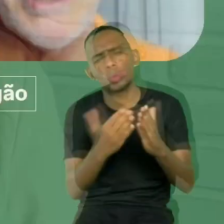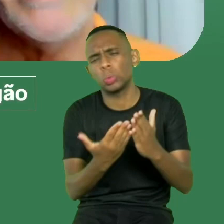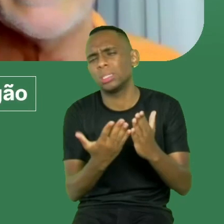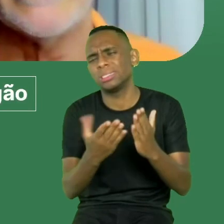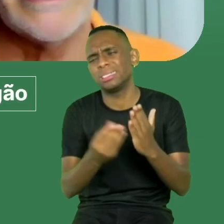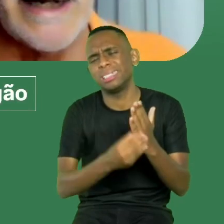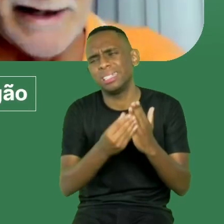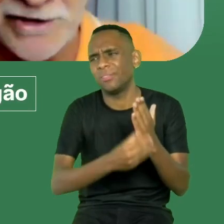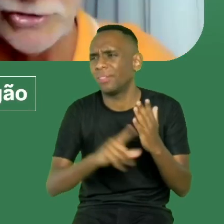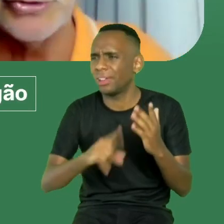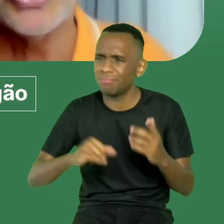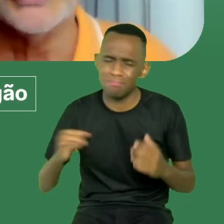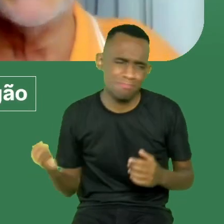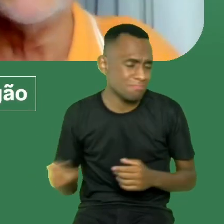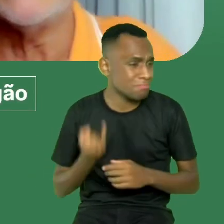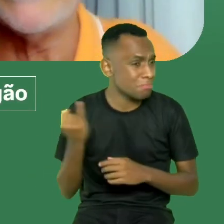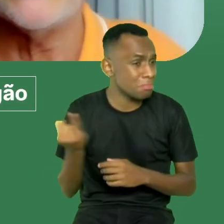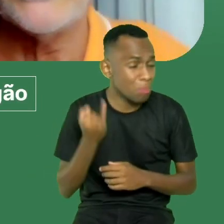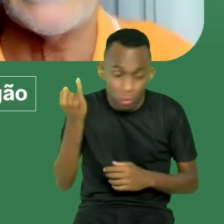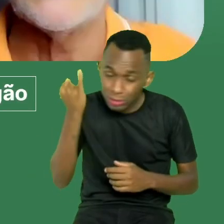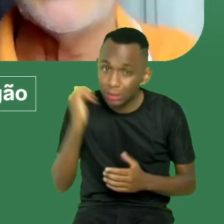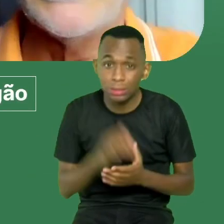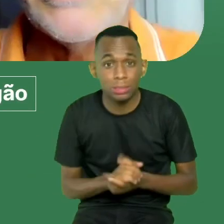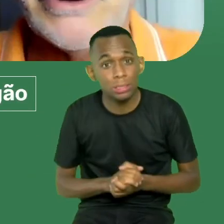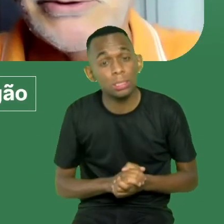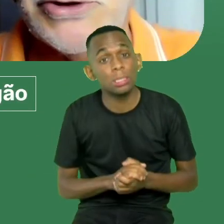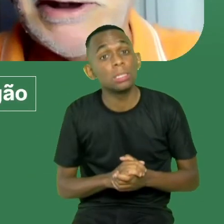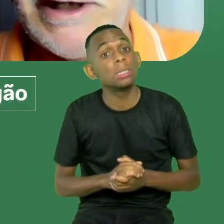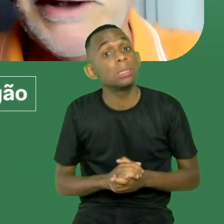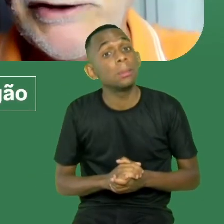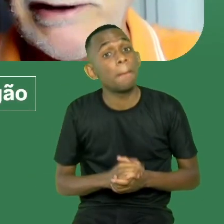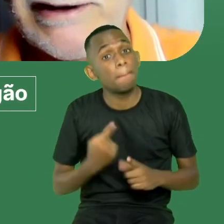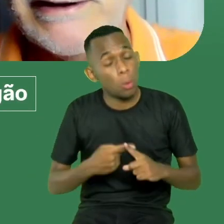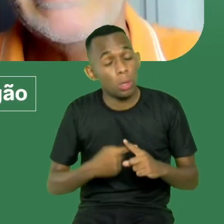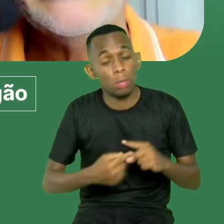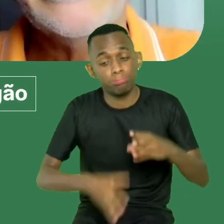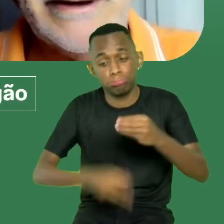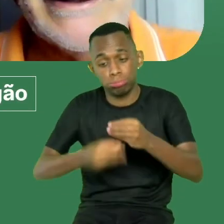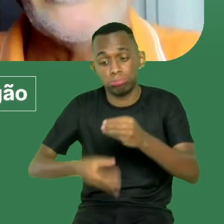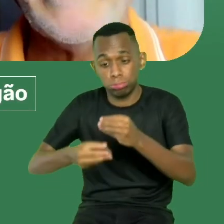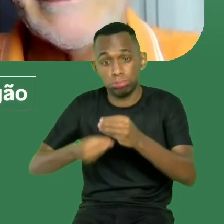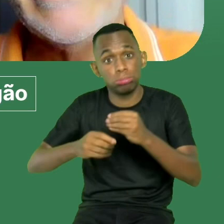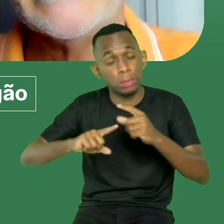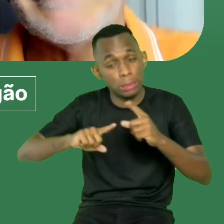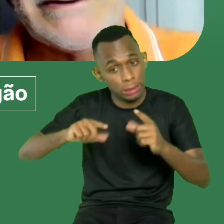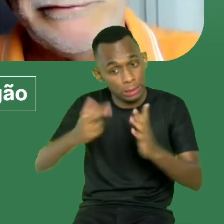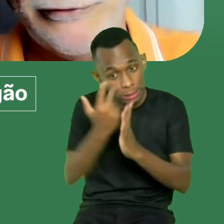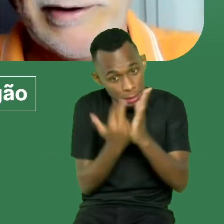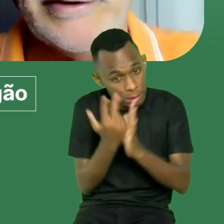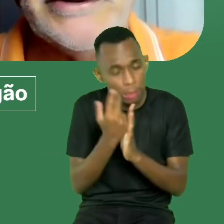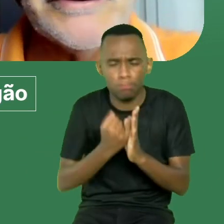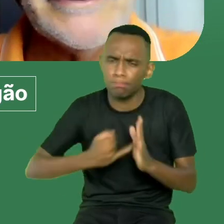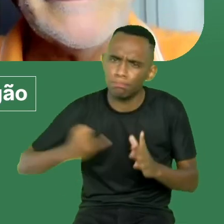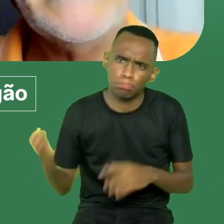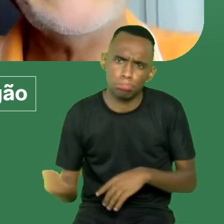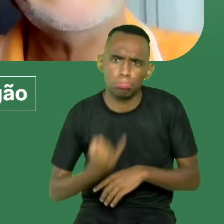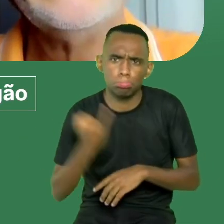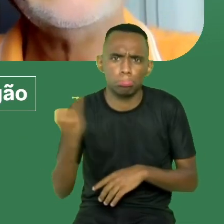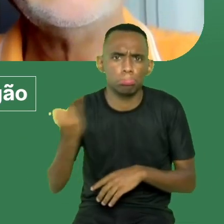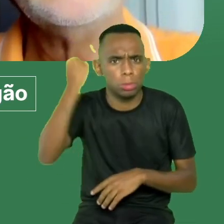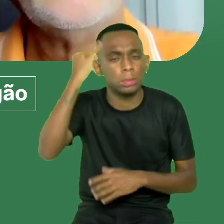ler. parte ainda, que além disso tudo, ainda tem as ilustrações, que são outra isca fundamental para a criança, para se formar um